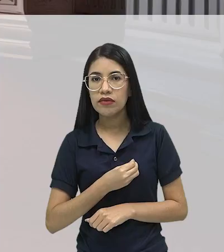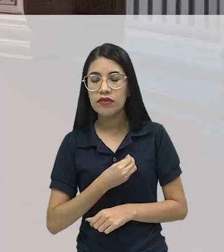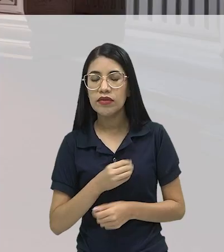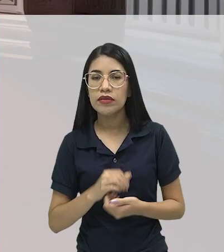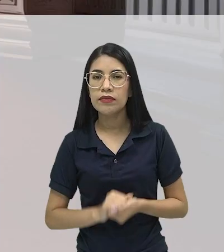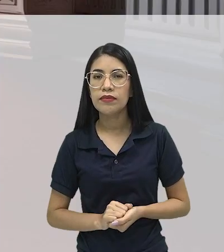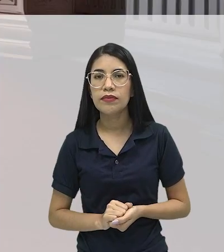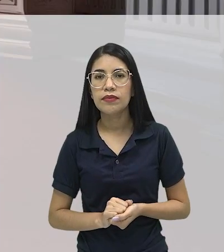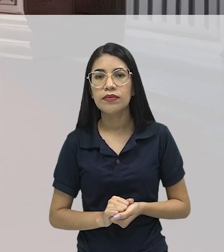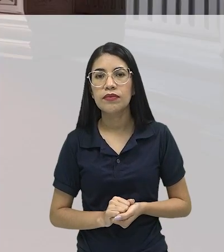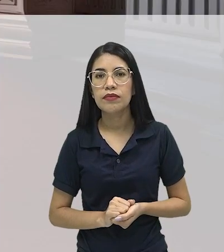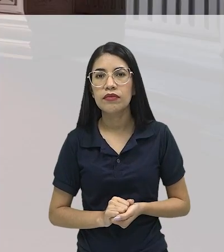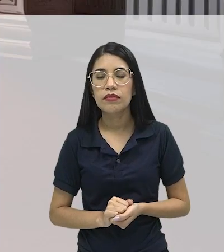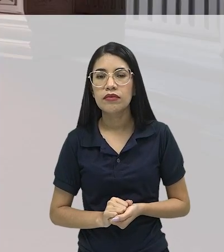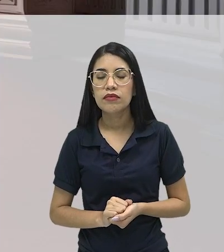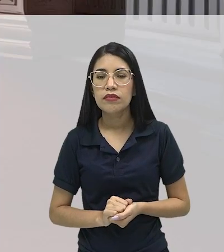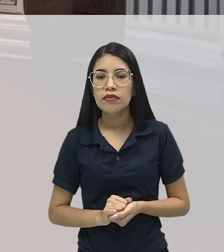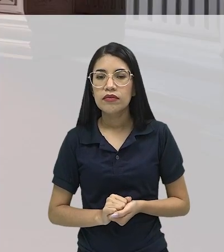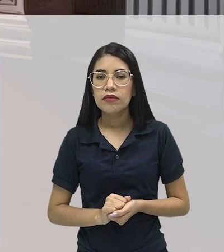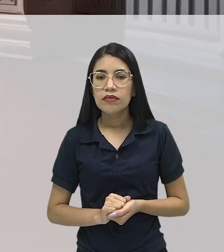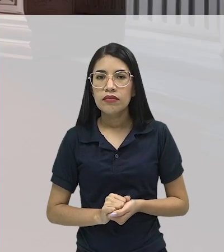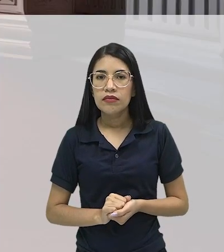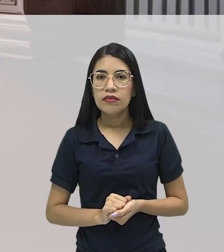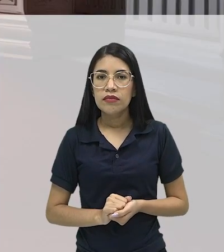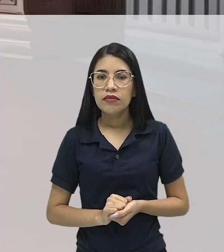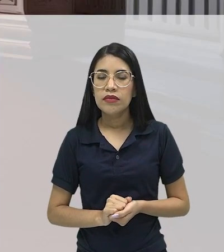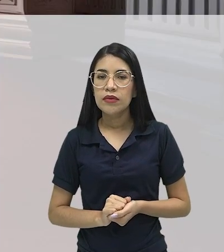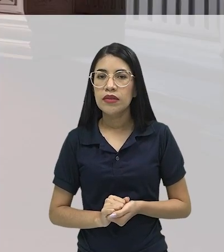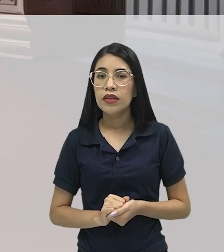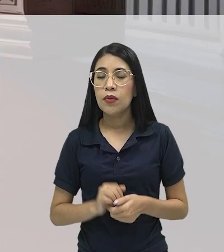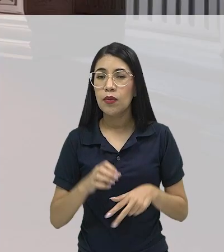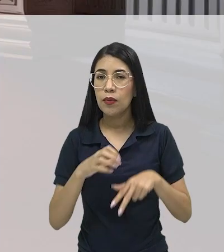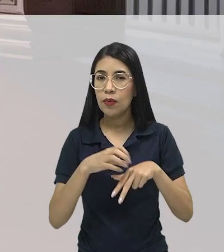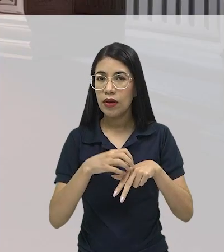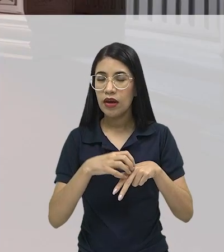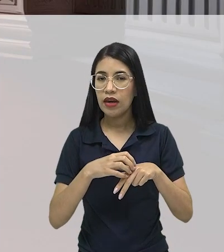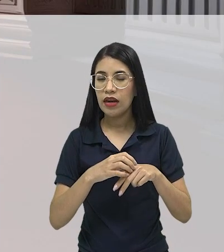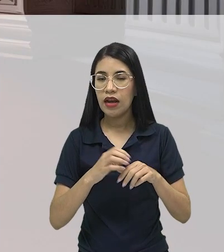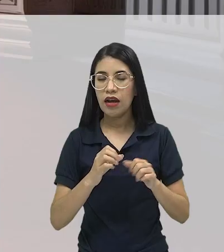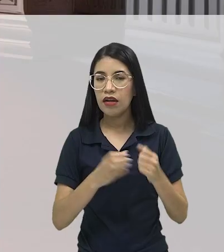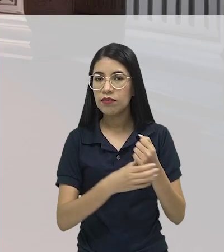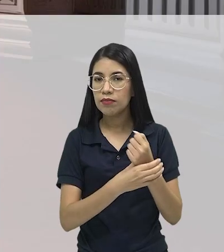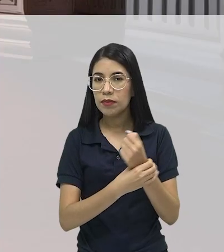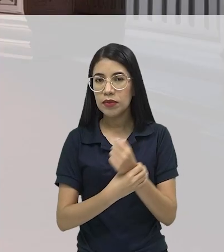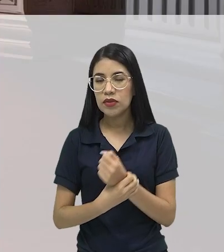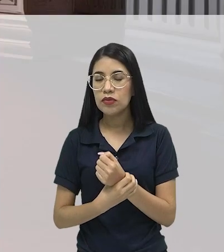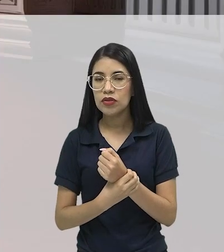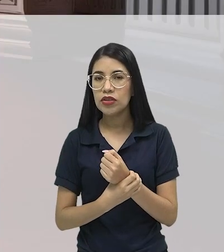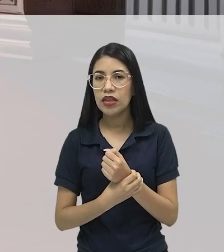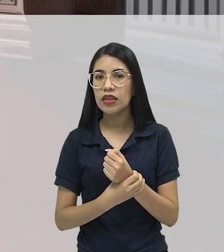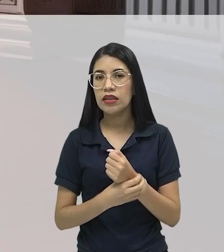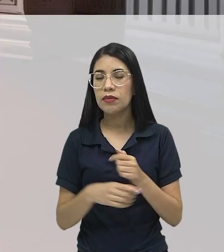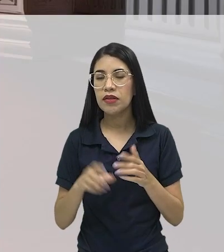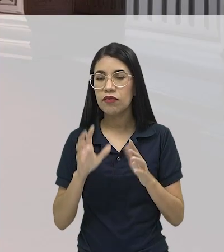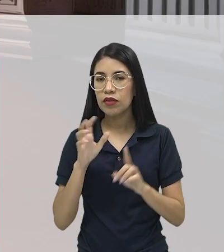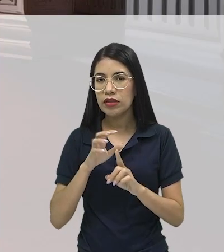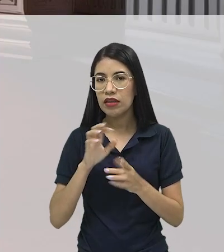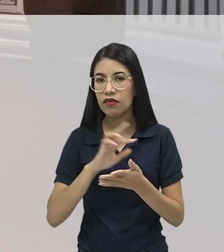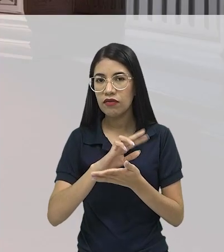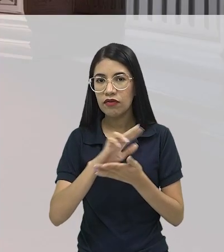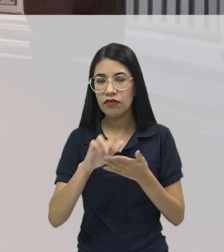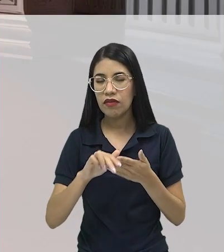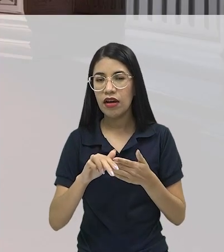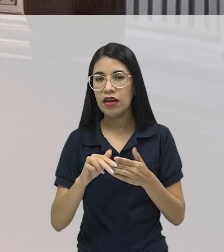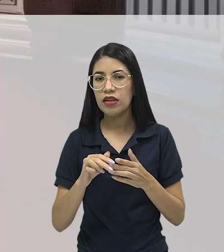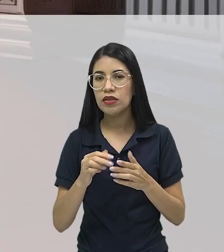esse monarca, era de forma absoluta, cobrindo todos os aspectos da vida. E é justamente